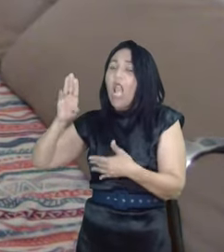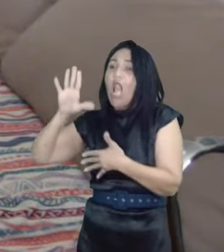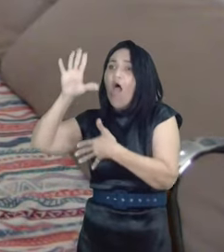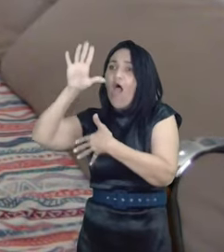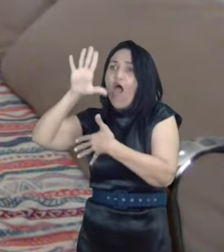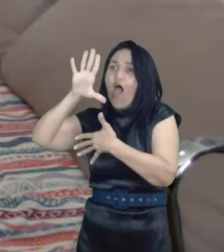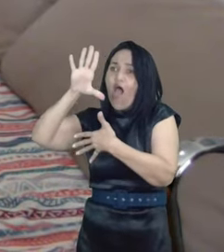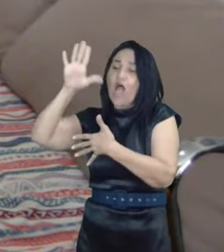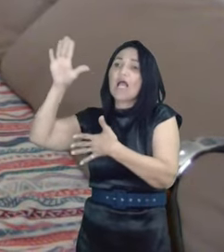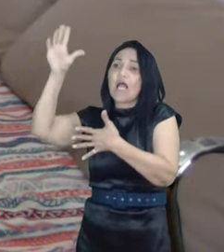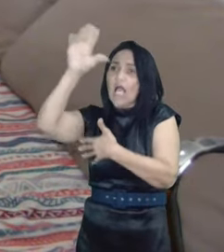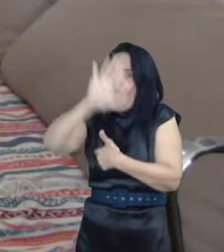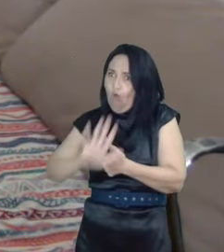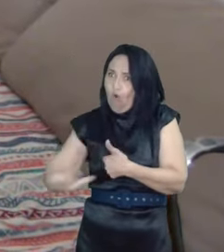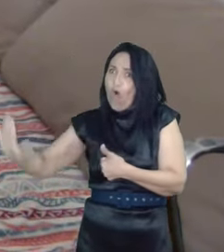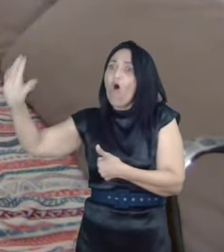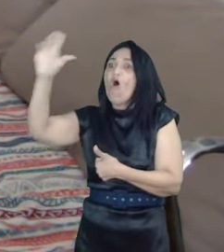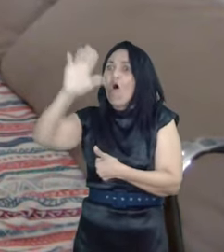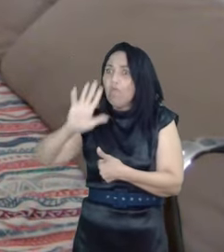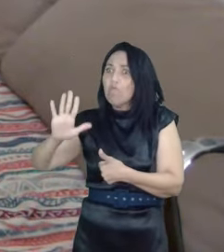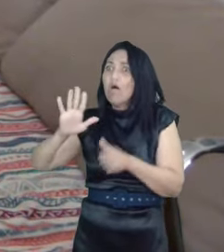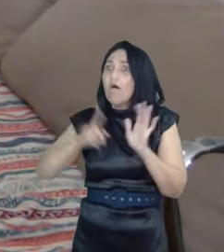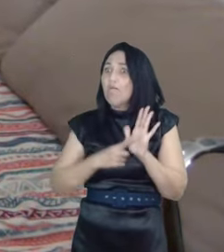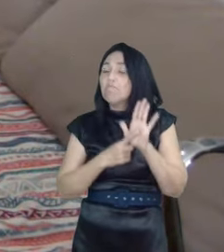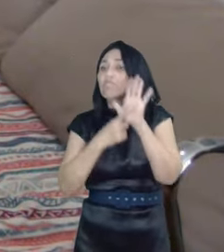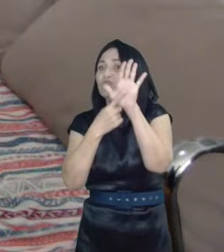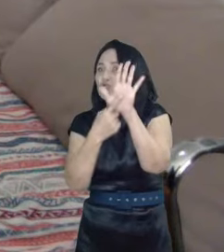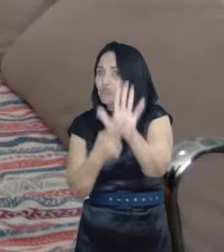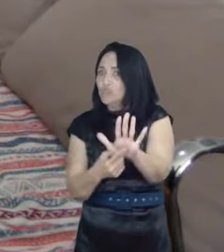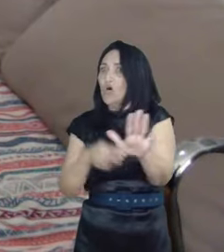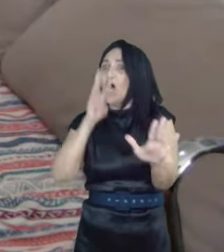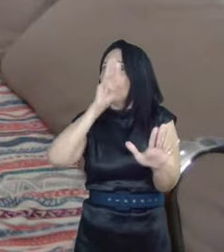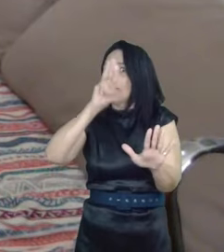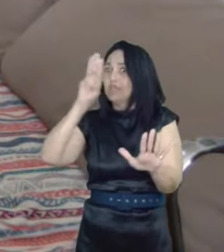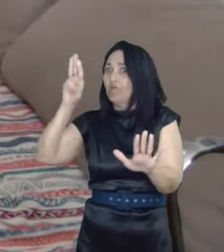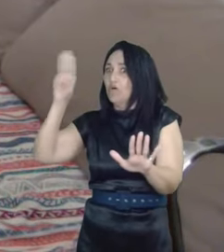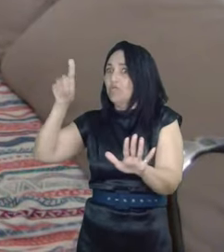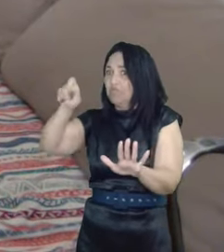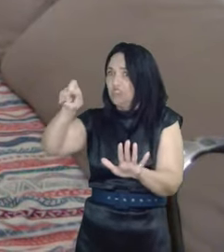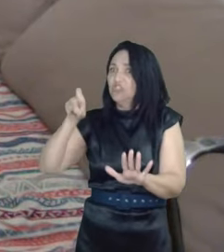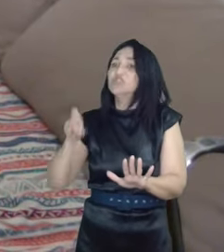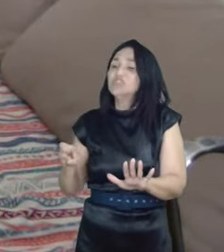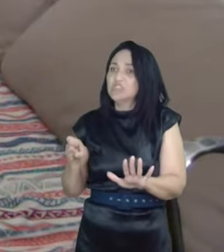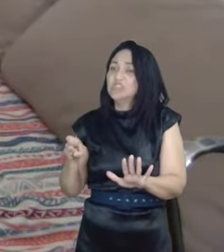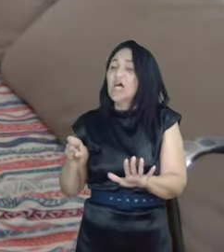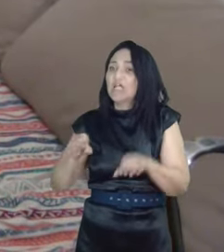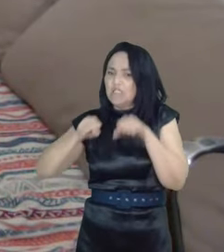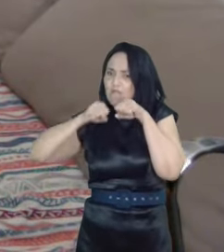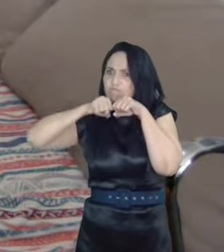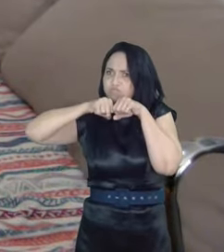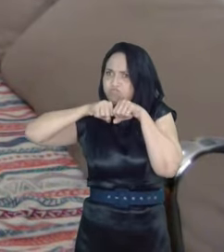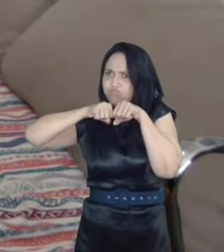Europeia expôs, em 2023, a plataforma X como a que mais disseminou notícias